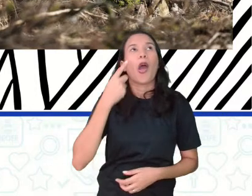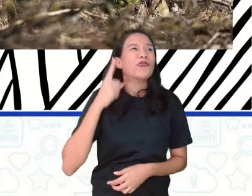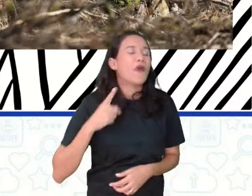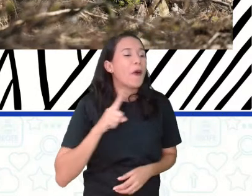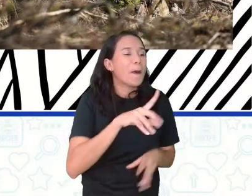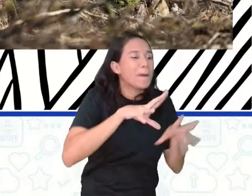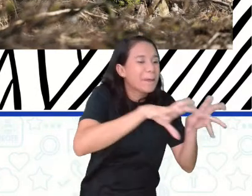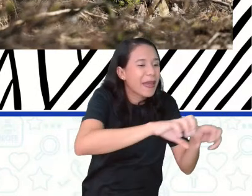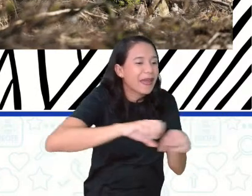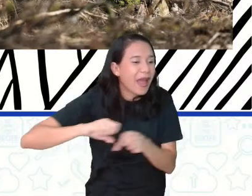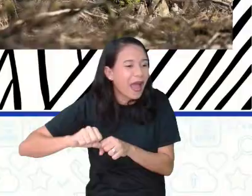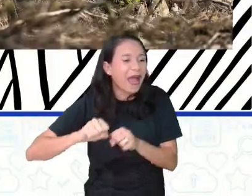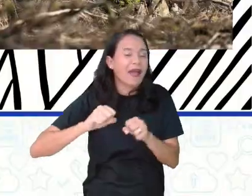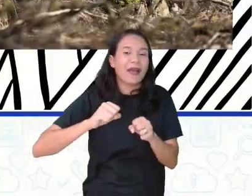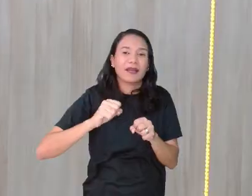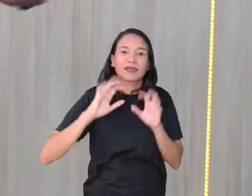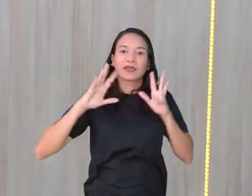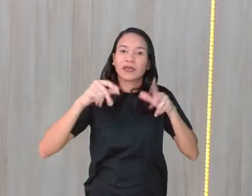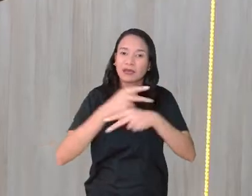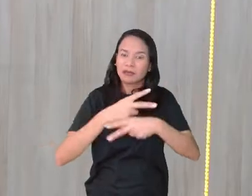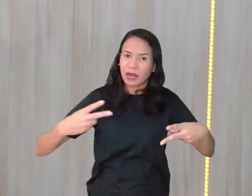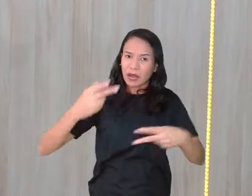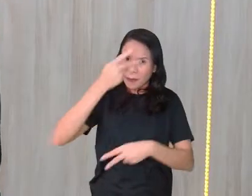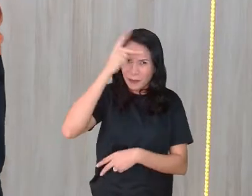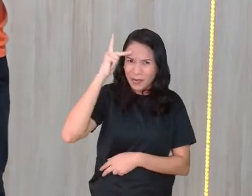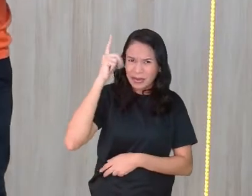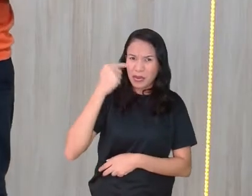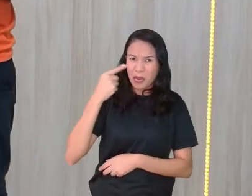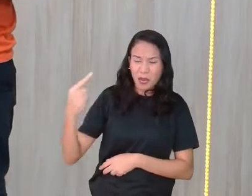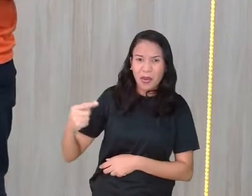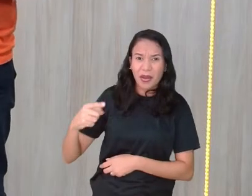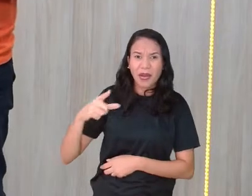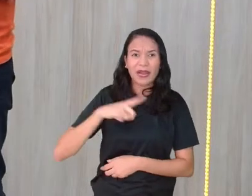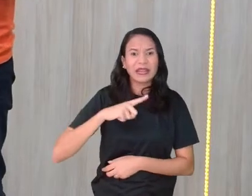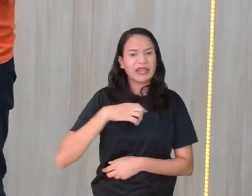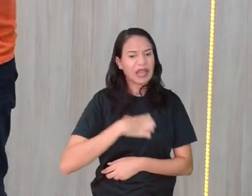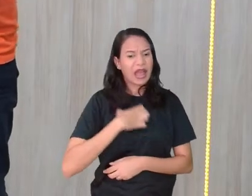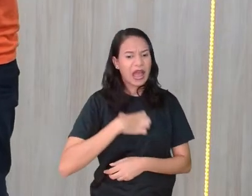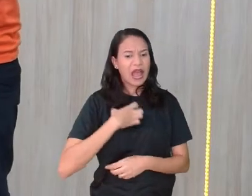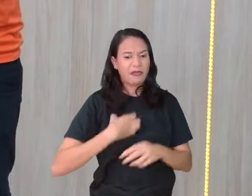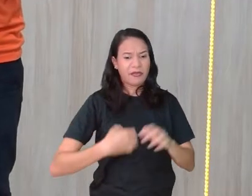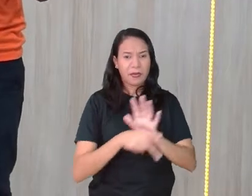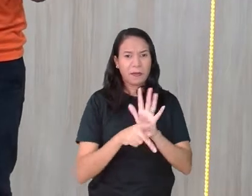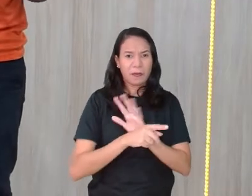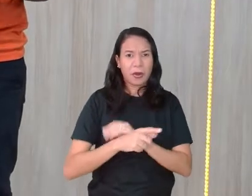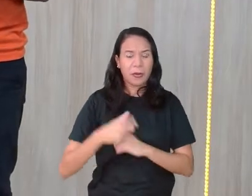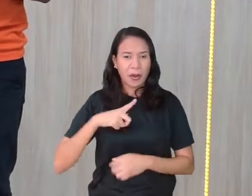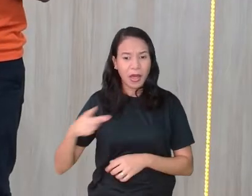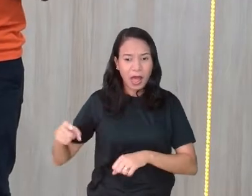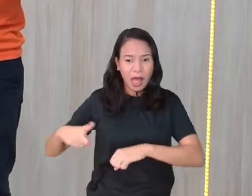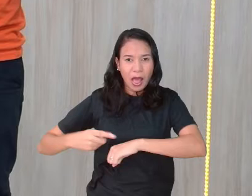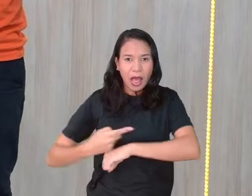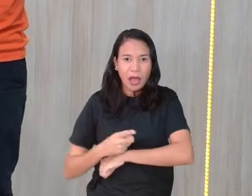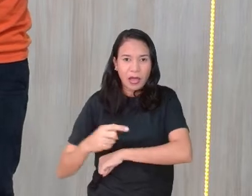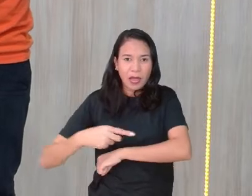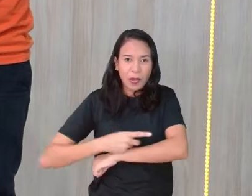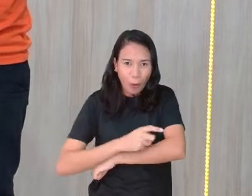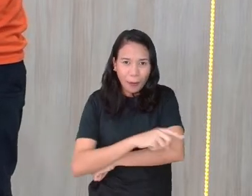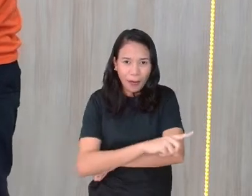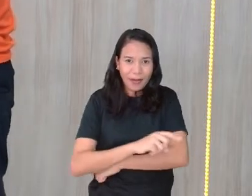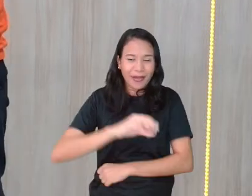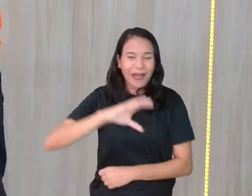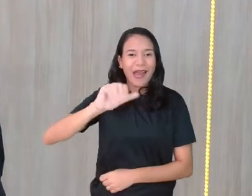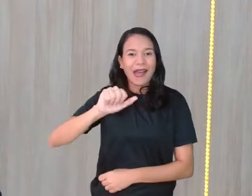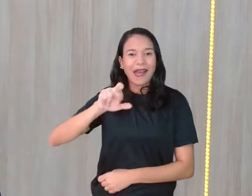animais, retirar as cobras, inclusive a galera nesse setor aí, né, tem até raiva de cobra, né? Tem a música, né, Carcará, sabe